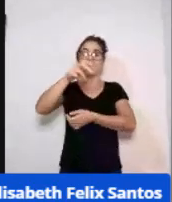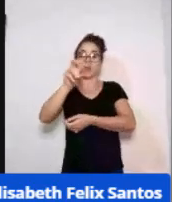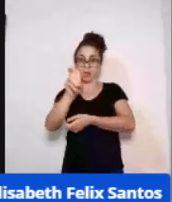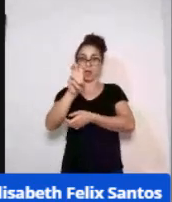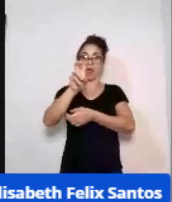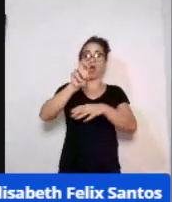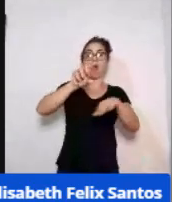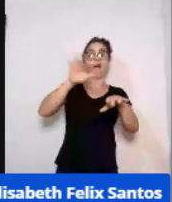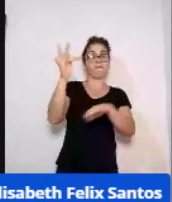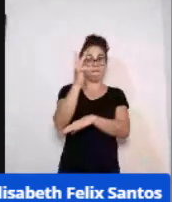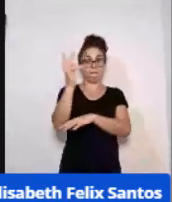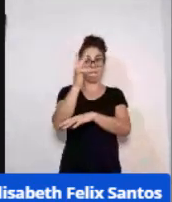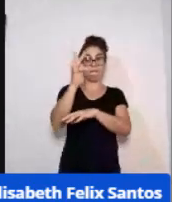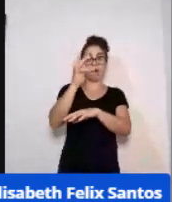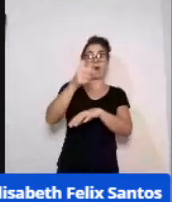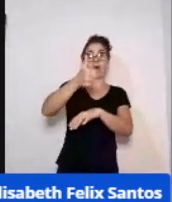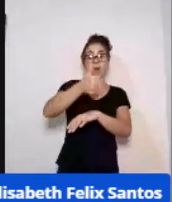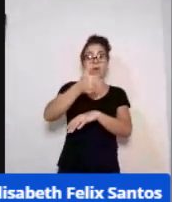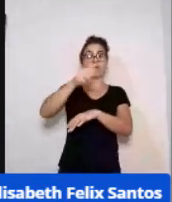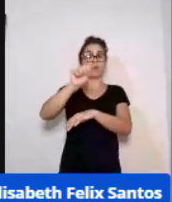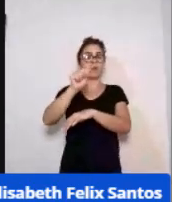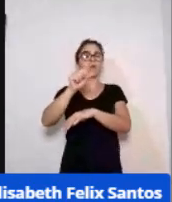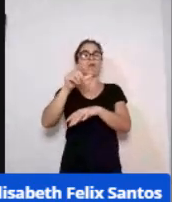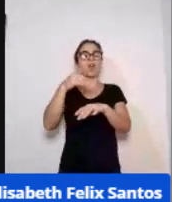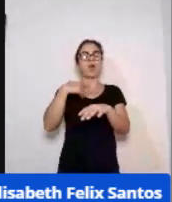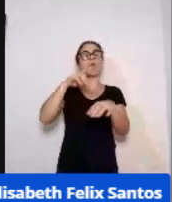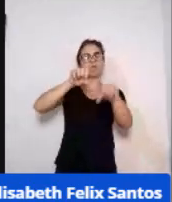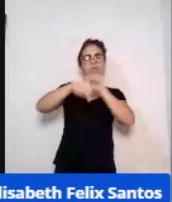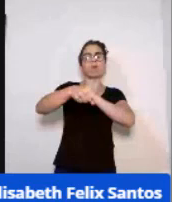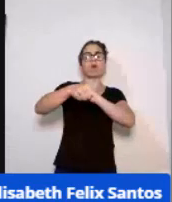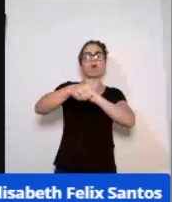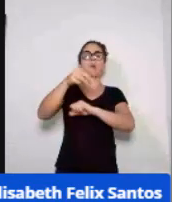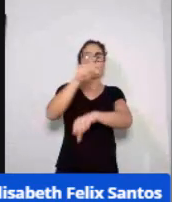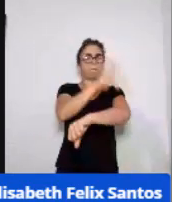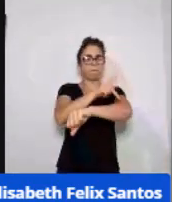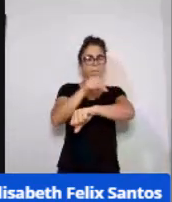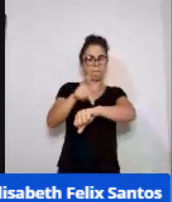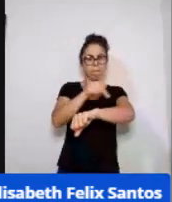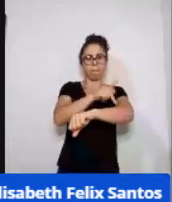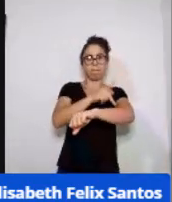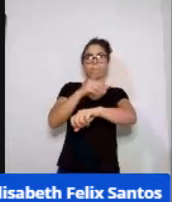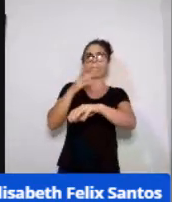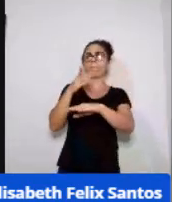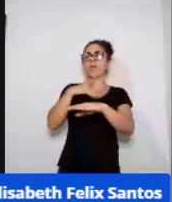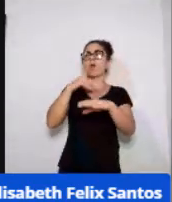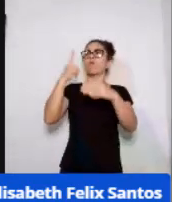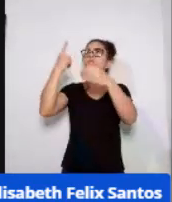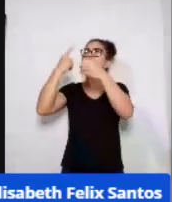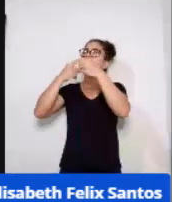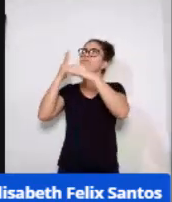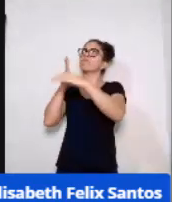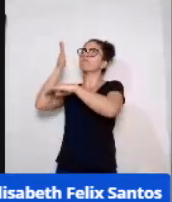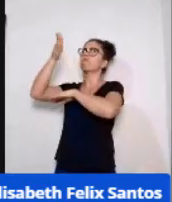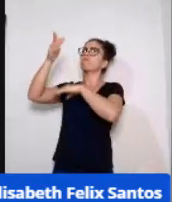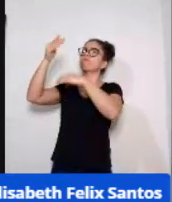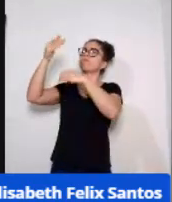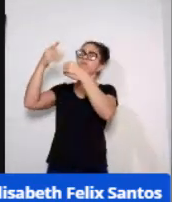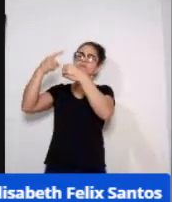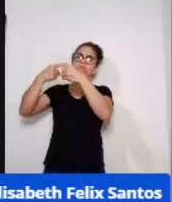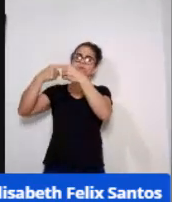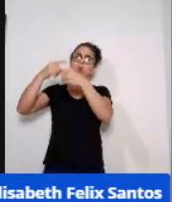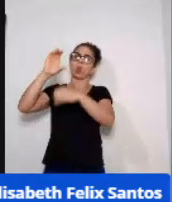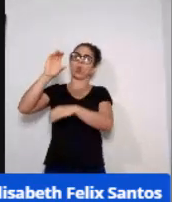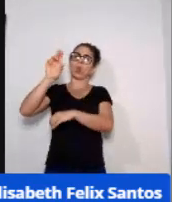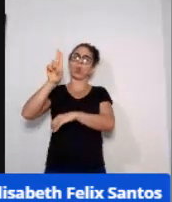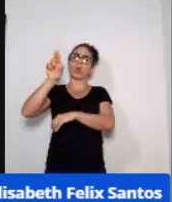formada em pedagogia. Aí, nós fomos para Cuiabá, quando nós voltamos, eu fiquei desempregada. E